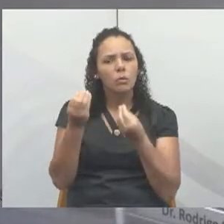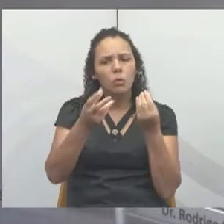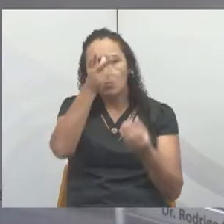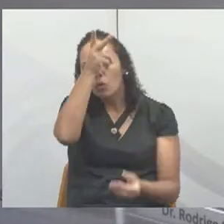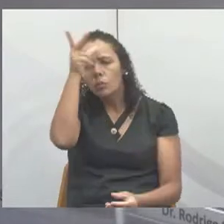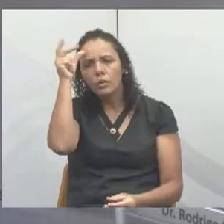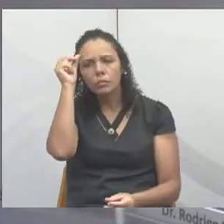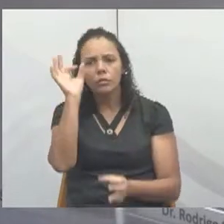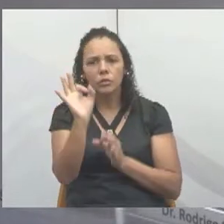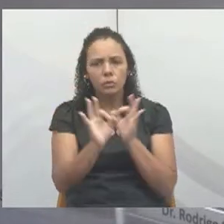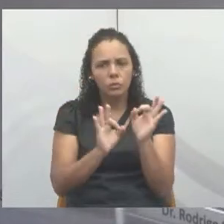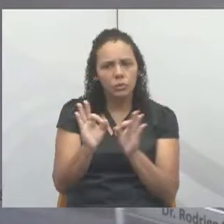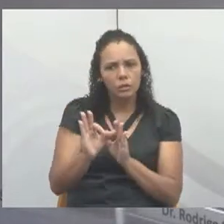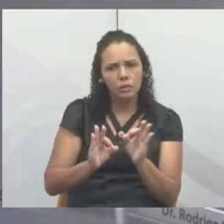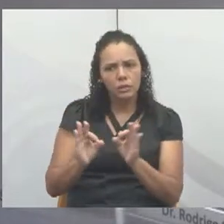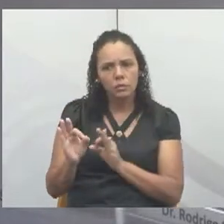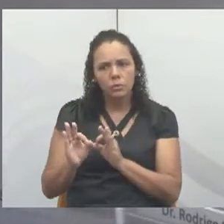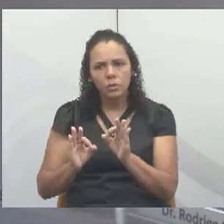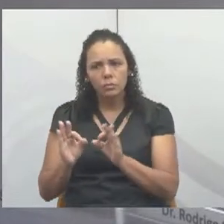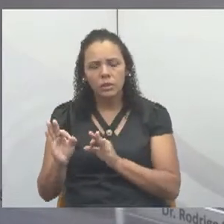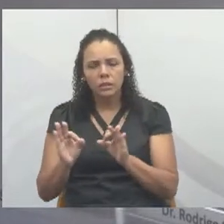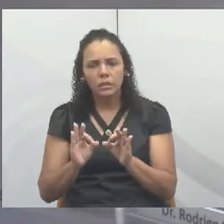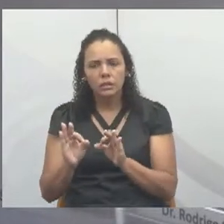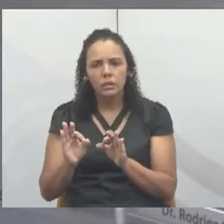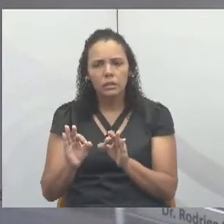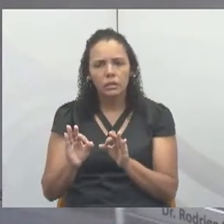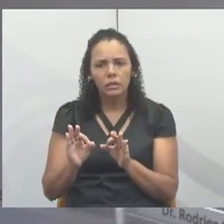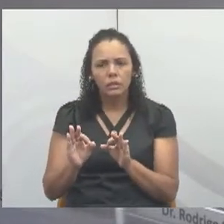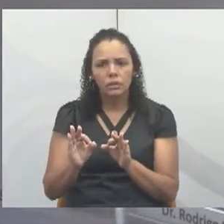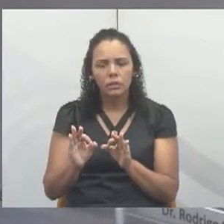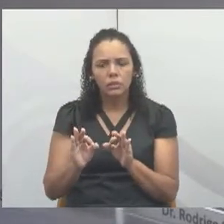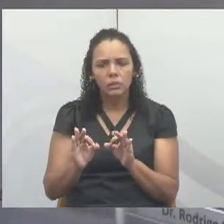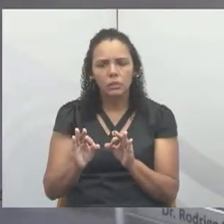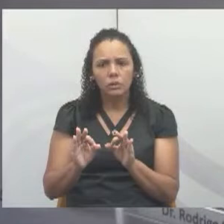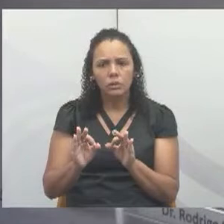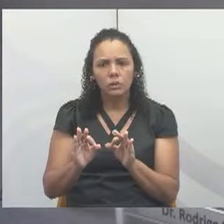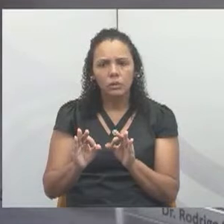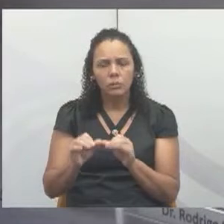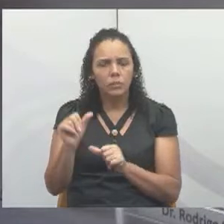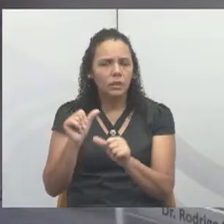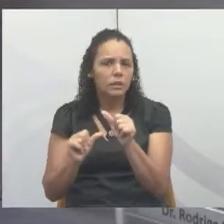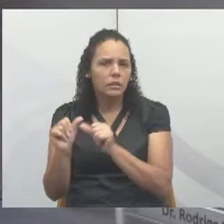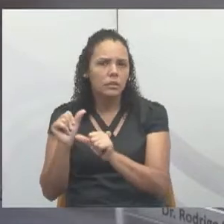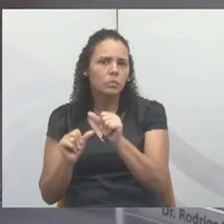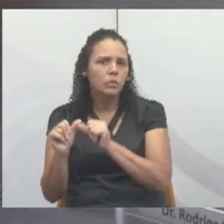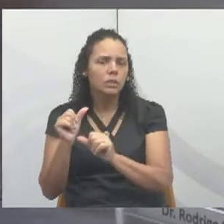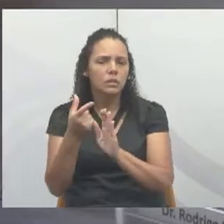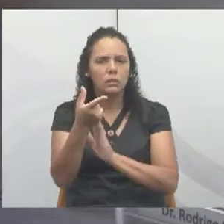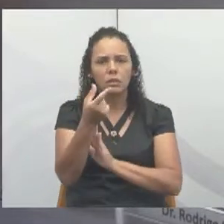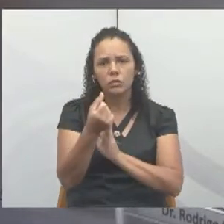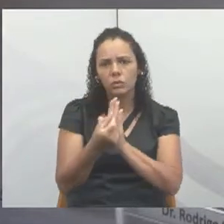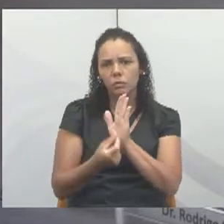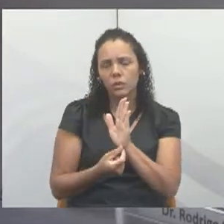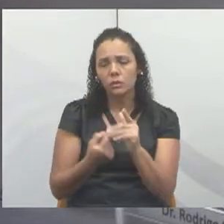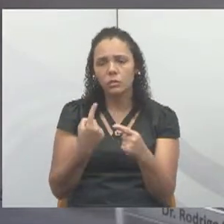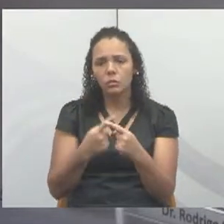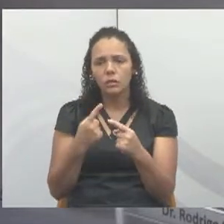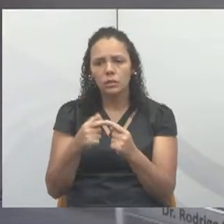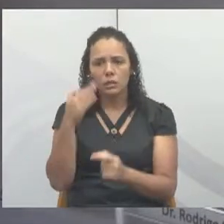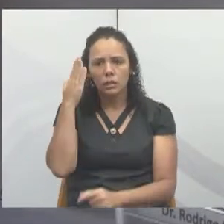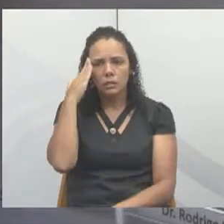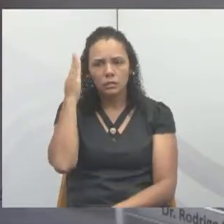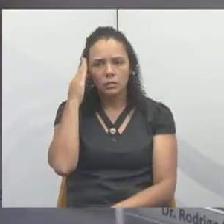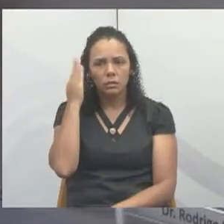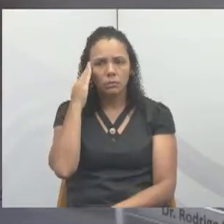se preparando para essas variações que existem no orçamento, mesmo porque a gente sabe